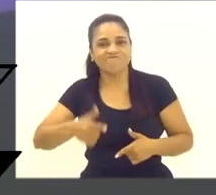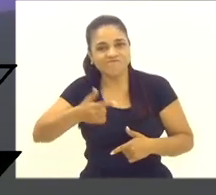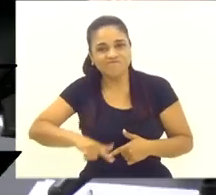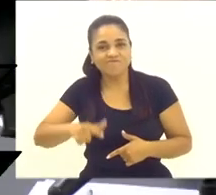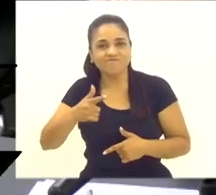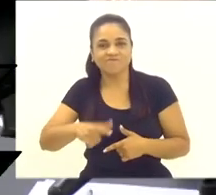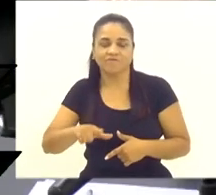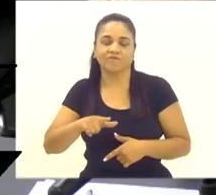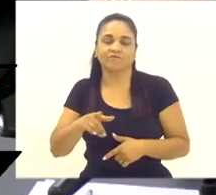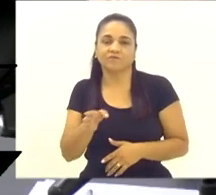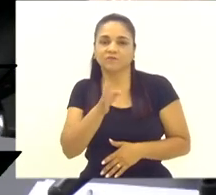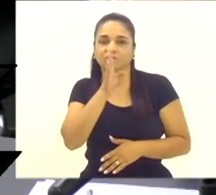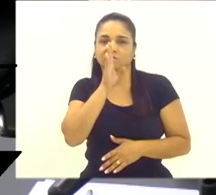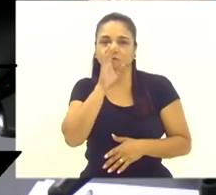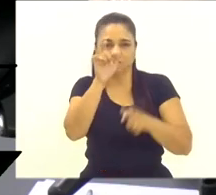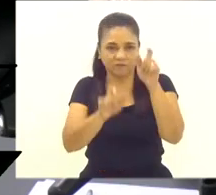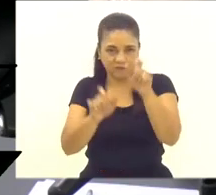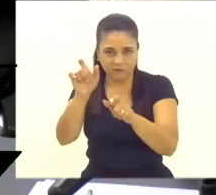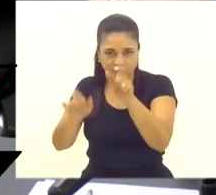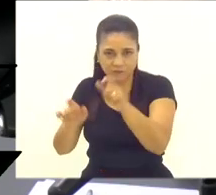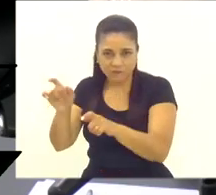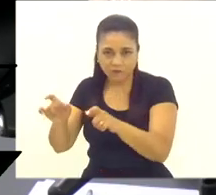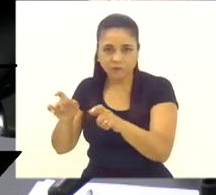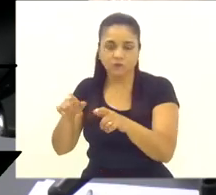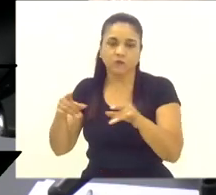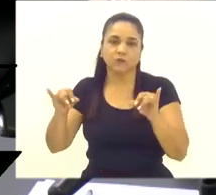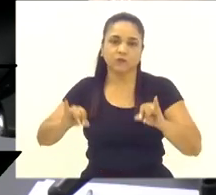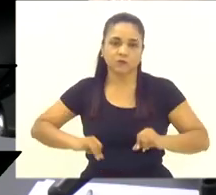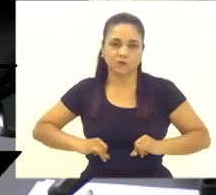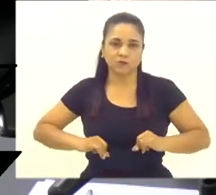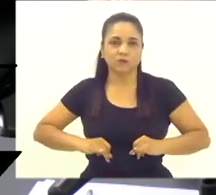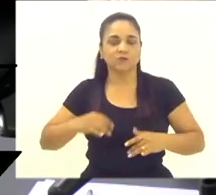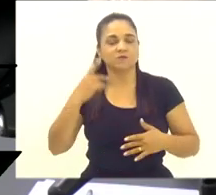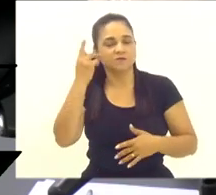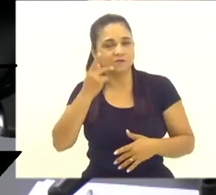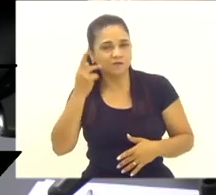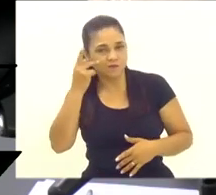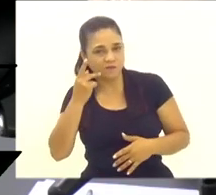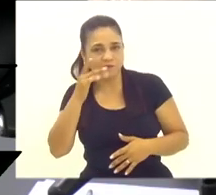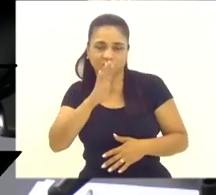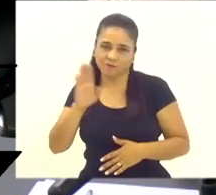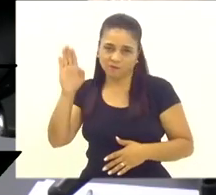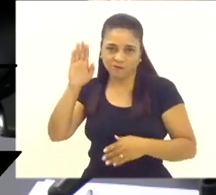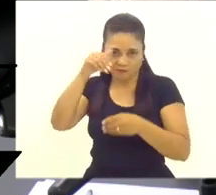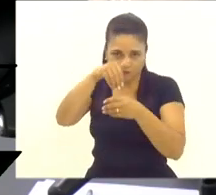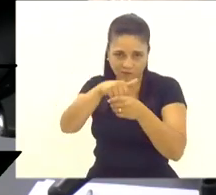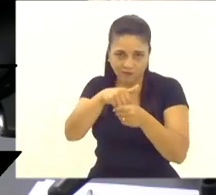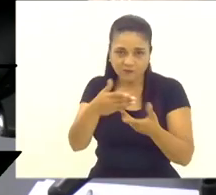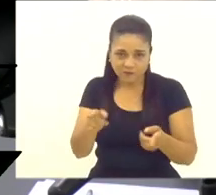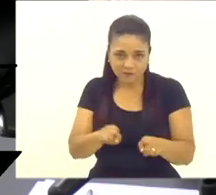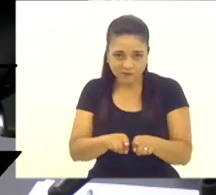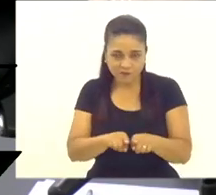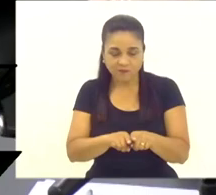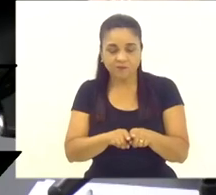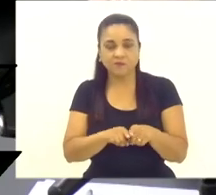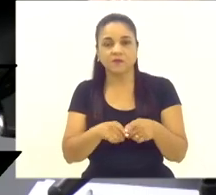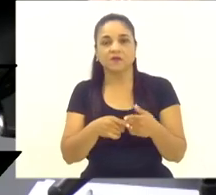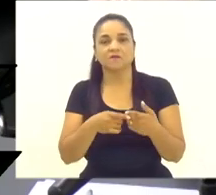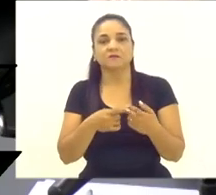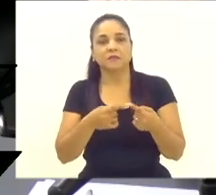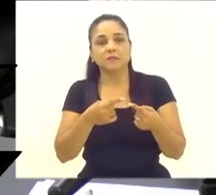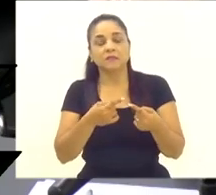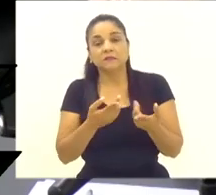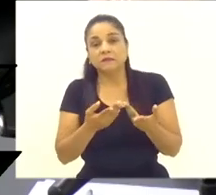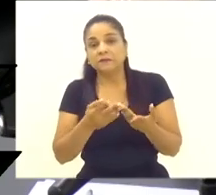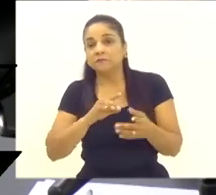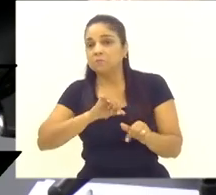silenciamento das candidaturas das figuras públicas né e transforma em um campo de batalha